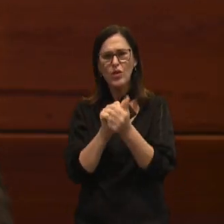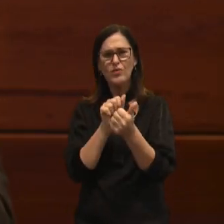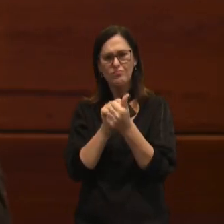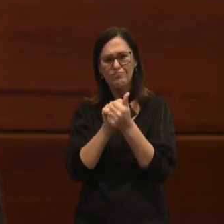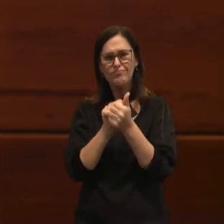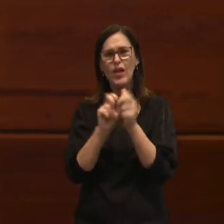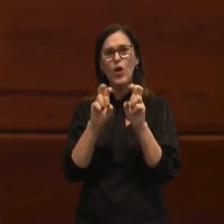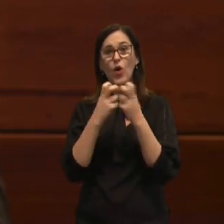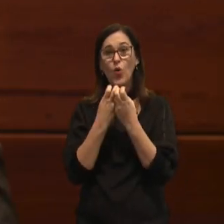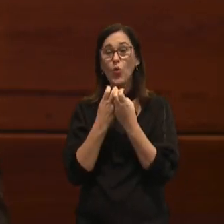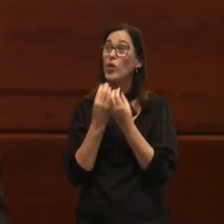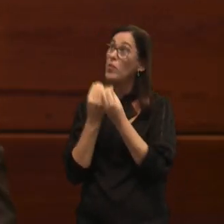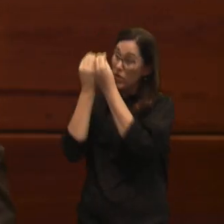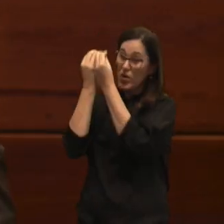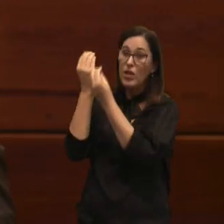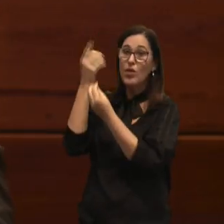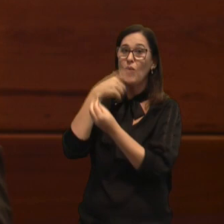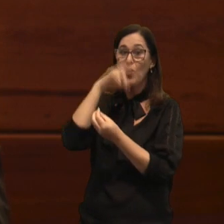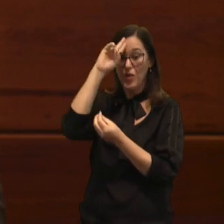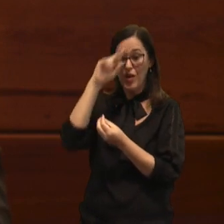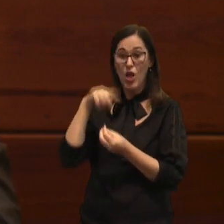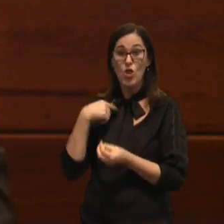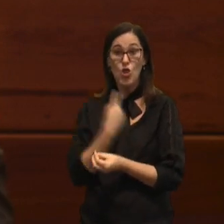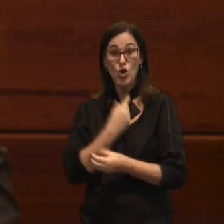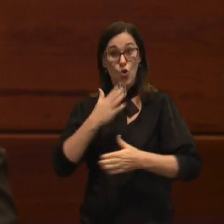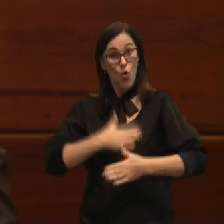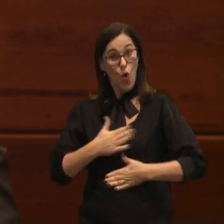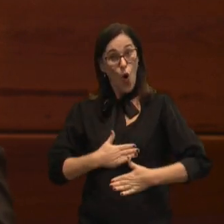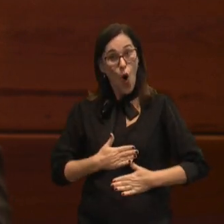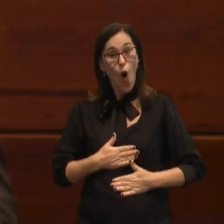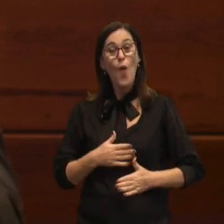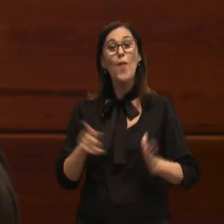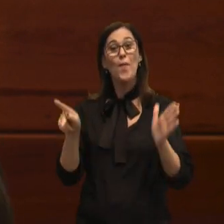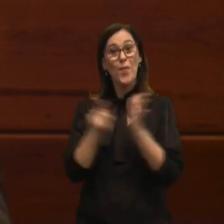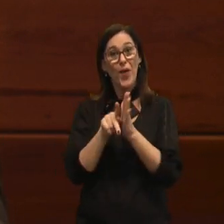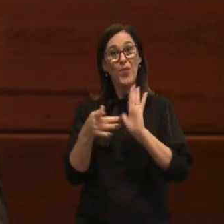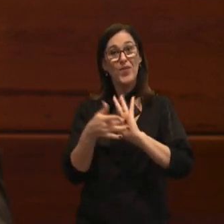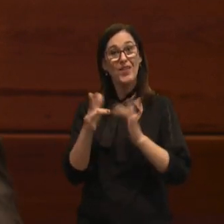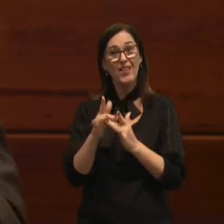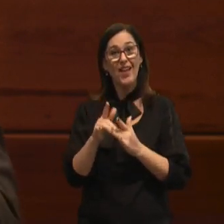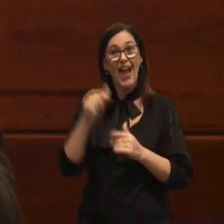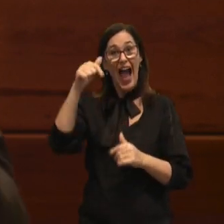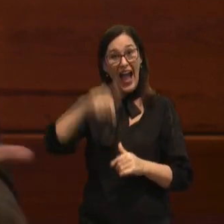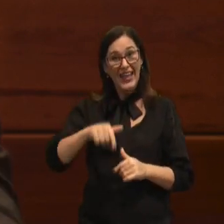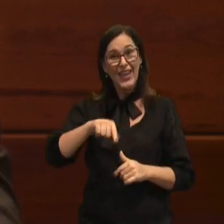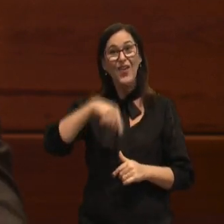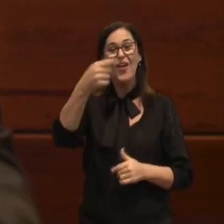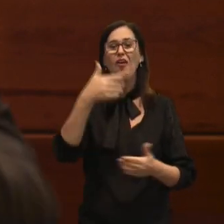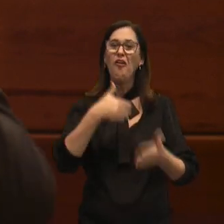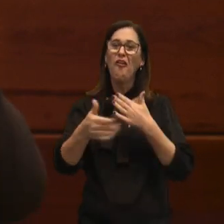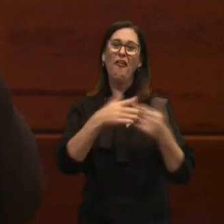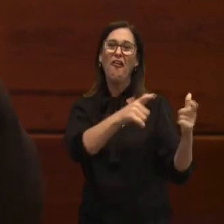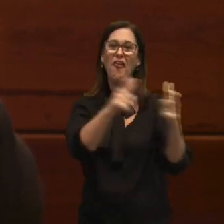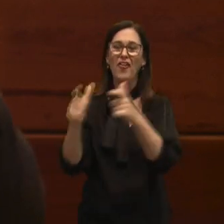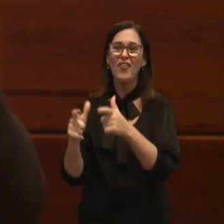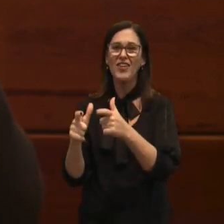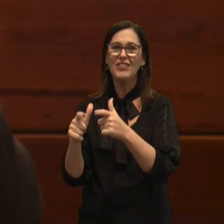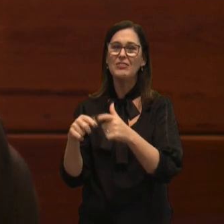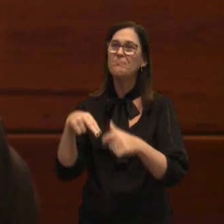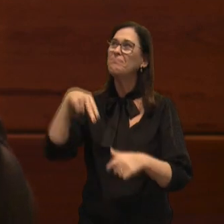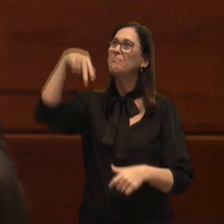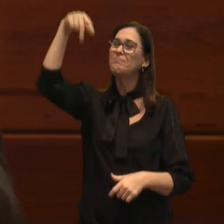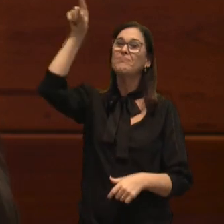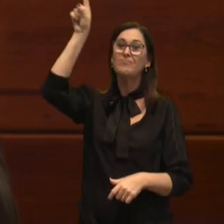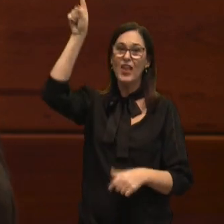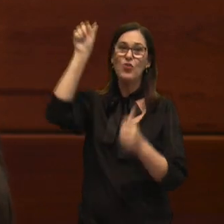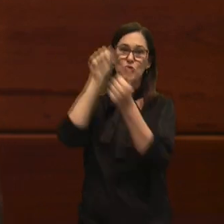acompanhando. O culto é para o Senhor, nós somos o corpo de Cristo, aqui ou acolá, em qualquer lugar. Se subirmos, o Senhor